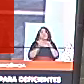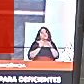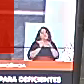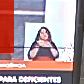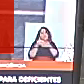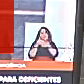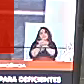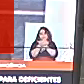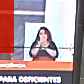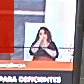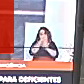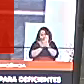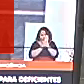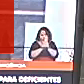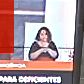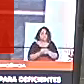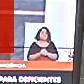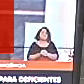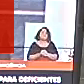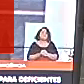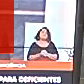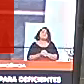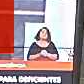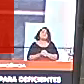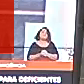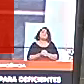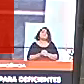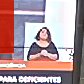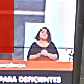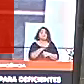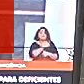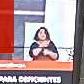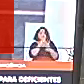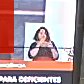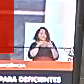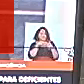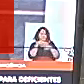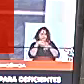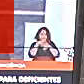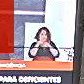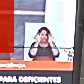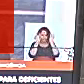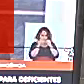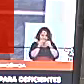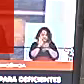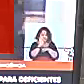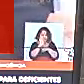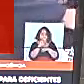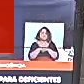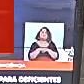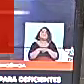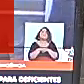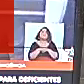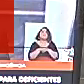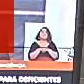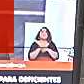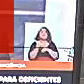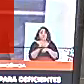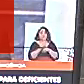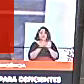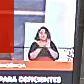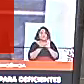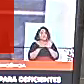ponto, e por fim, já fechando a minha fala, né, faltando 30 segundos, a gente se coloca à disposição também